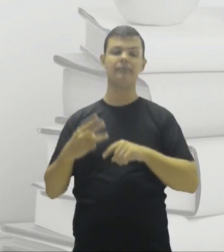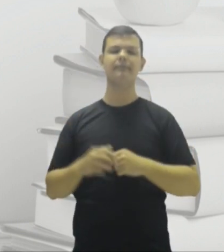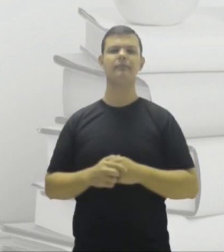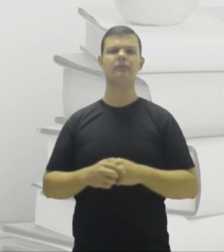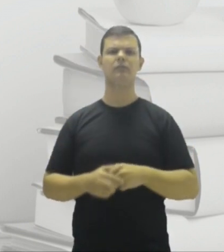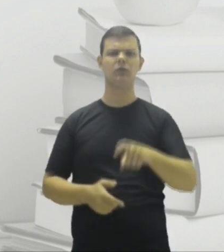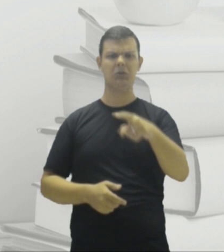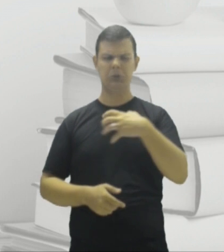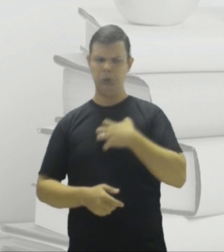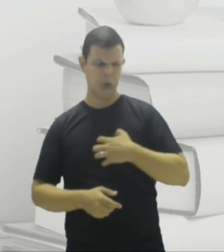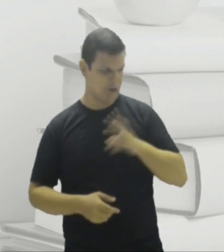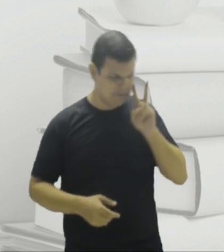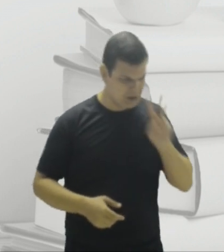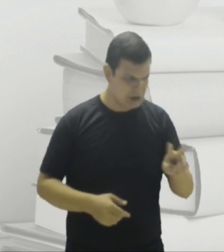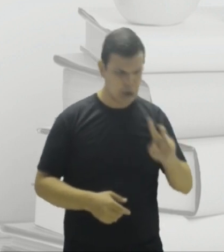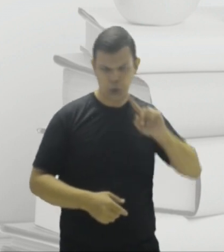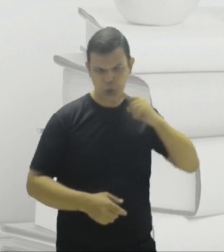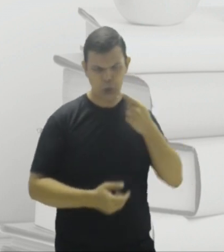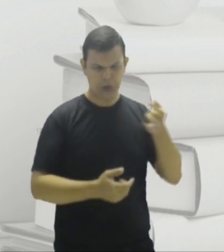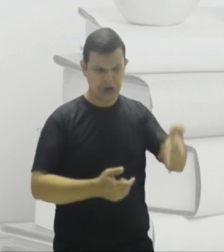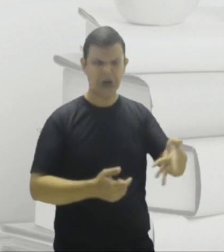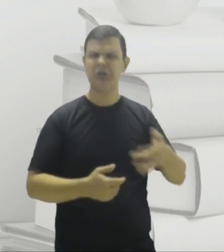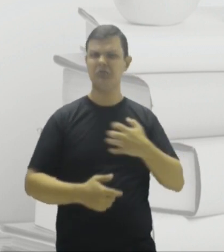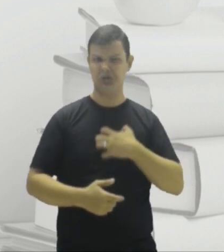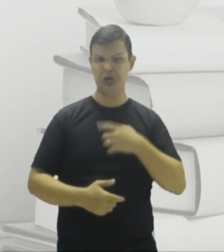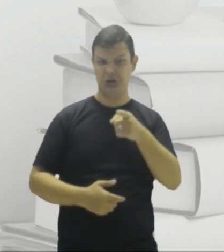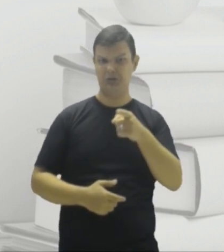Fica irritado quando vê lixo jogado no chão?